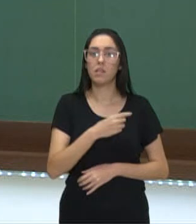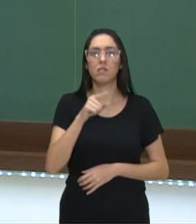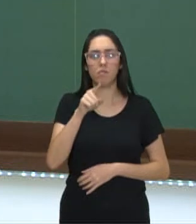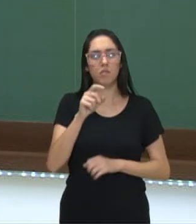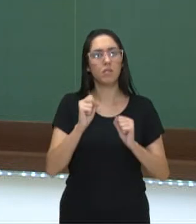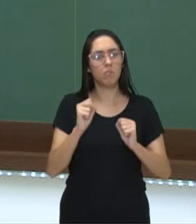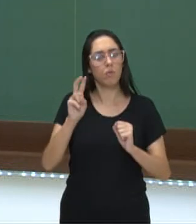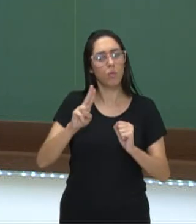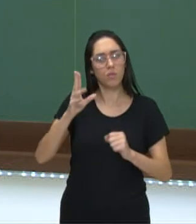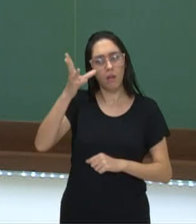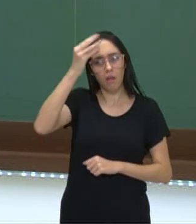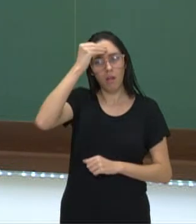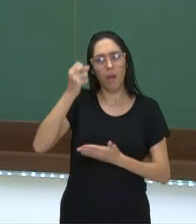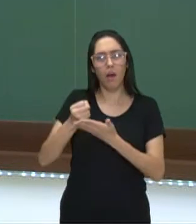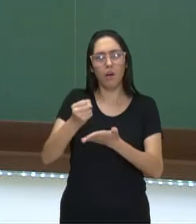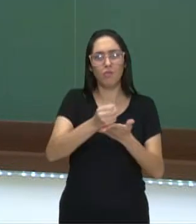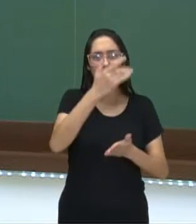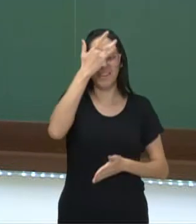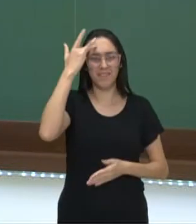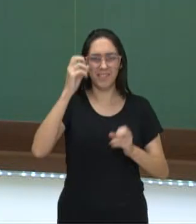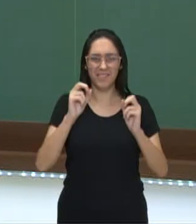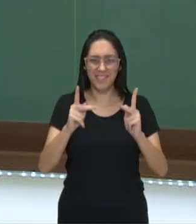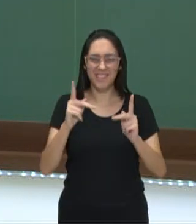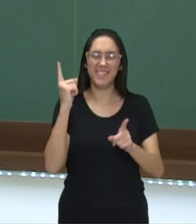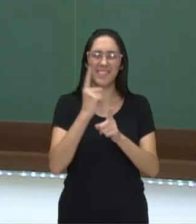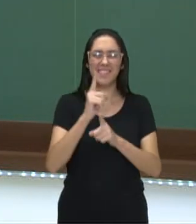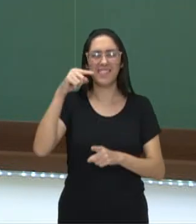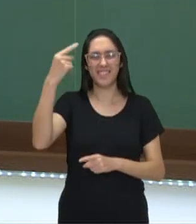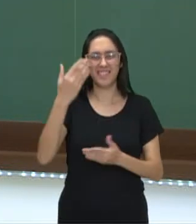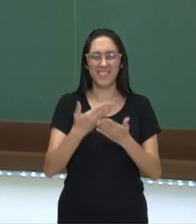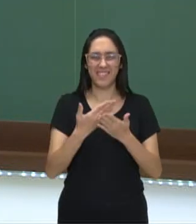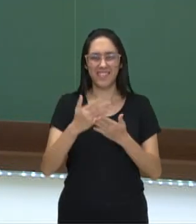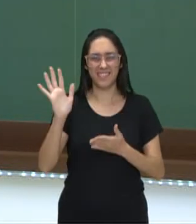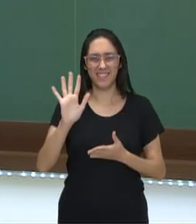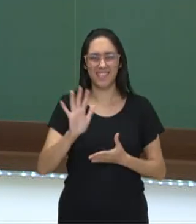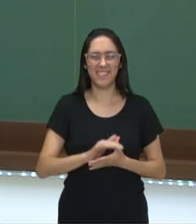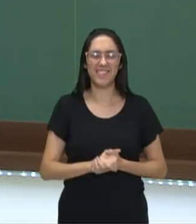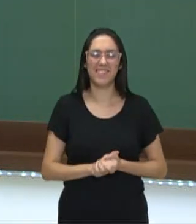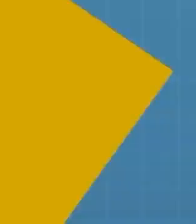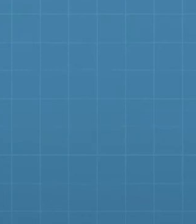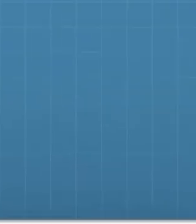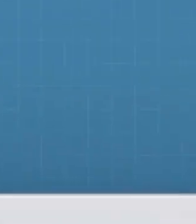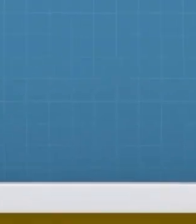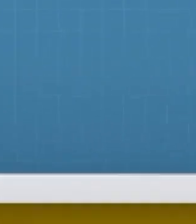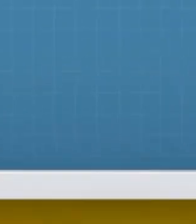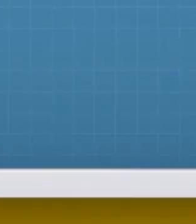utilizar ela para ajudar as pessoas, ok? A gente se vê na próxima aula. Até mais!